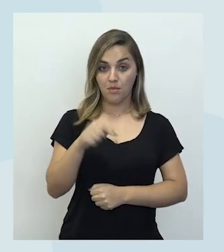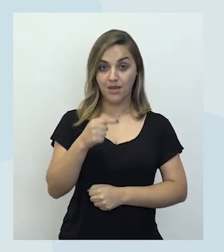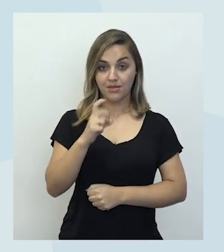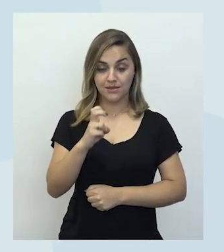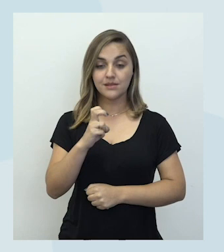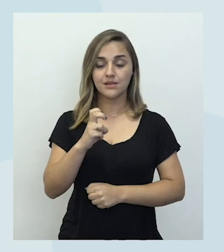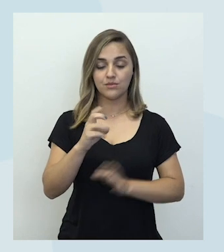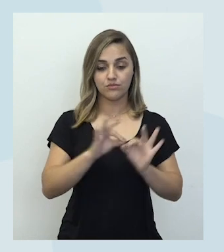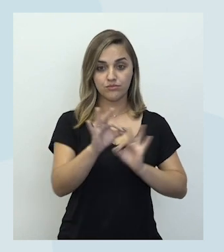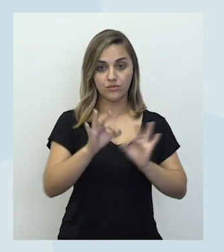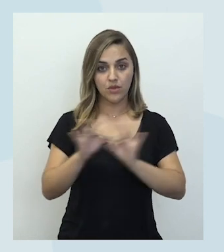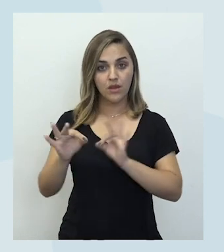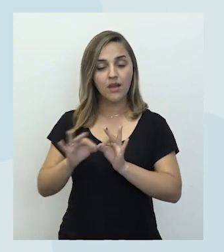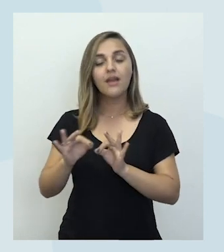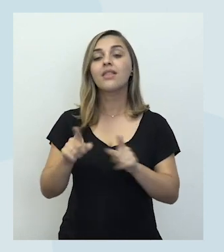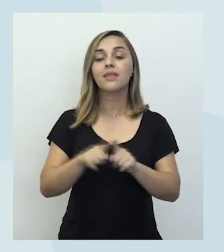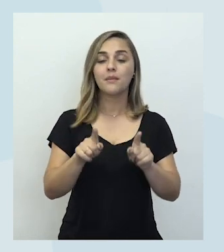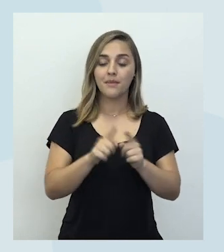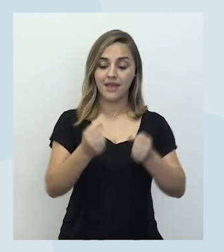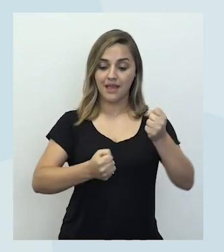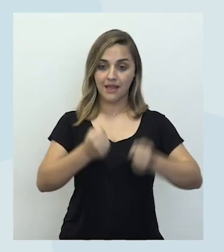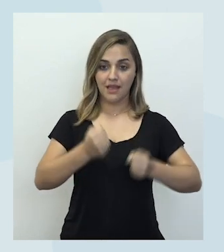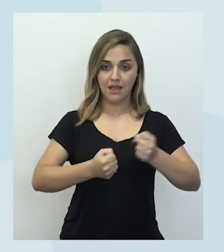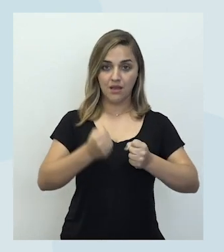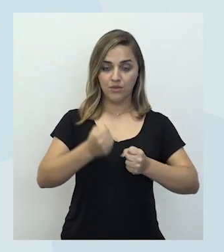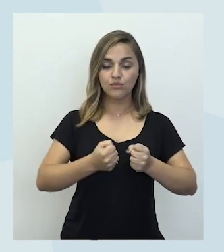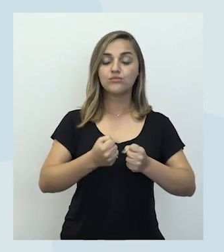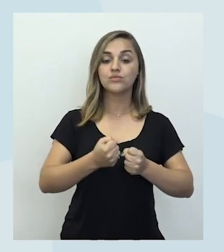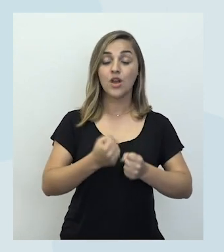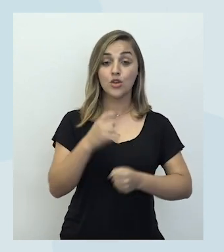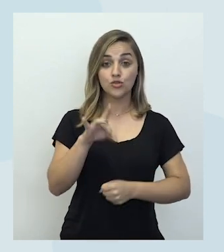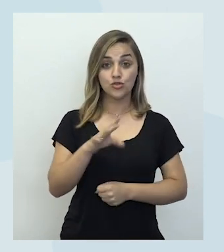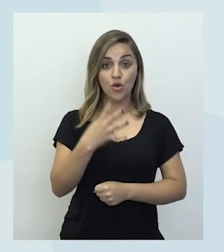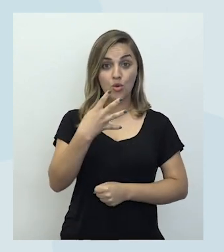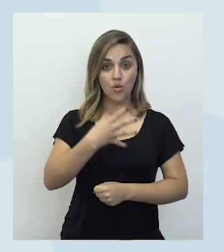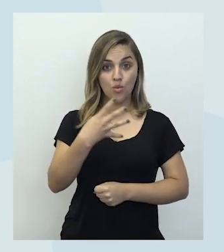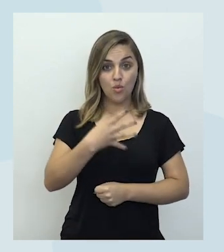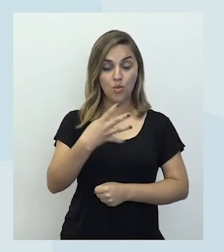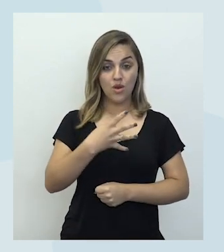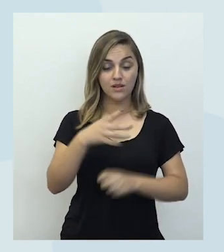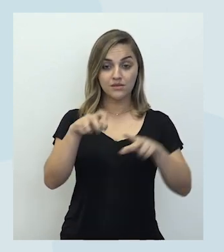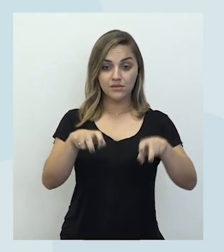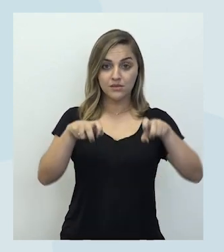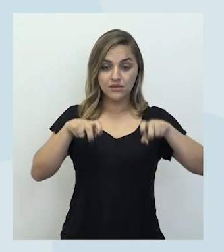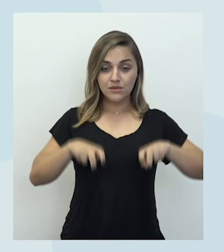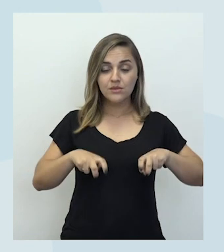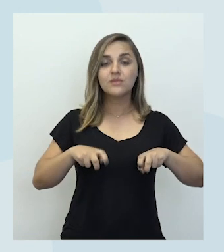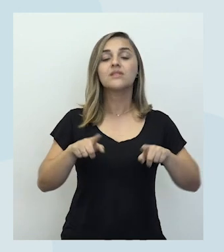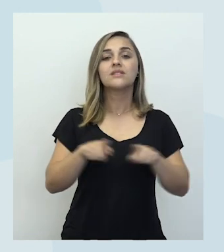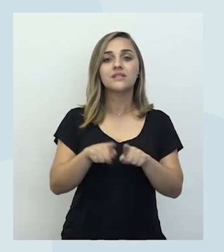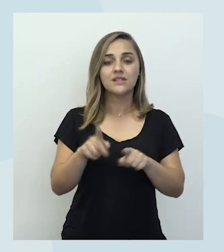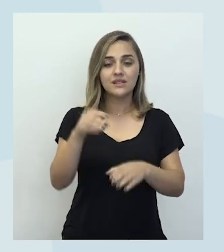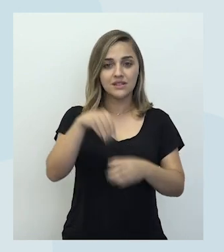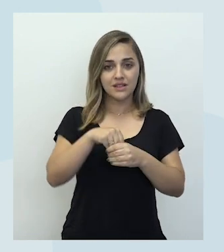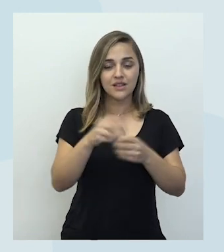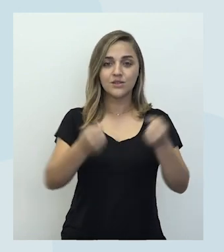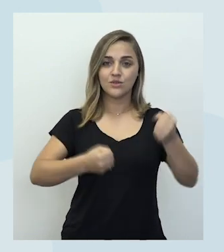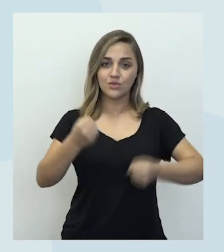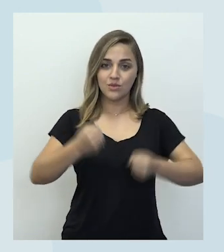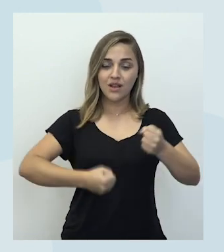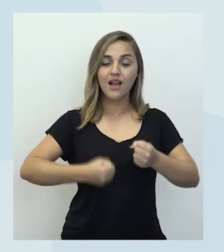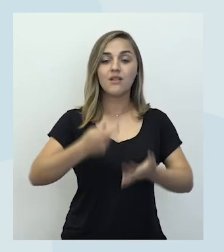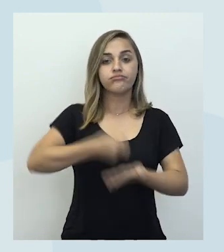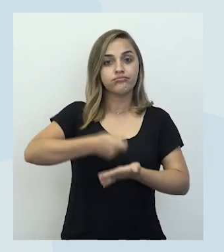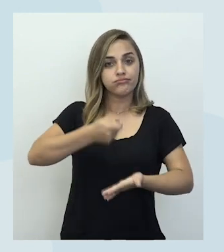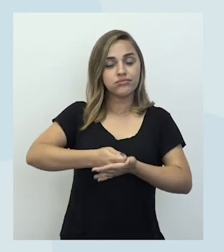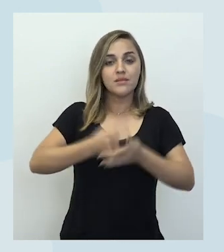ambientes. Máximo de 4 ocupantes por no carro. Pagamentos via aplicativo. Exigência do uso de máscara